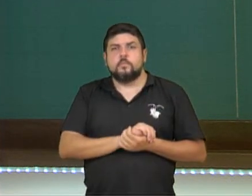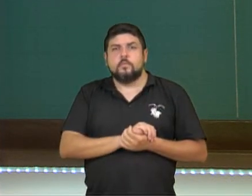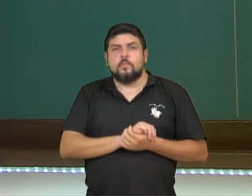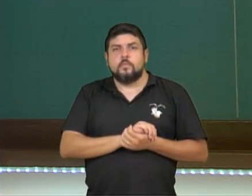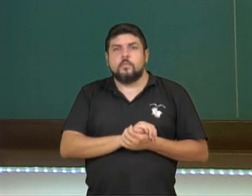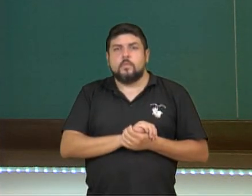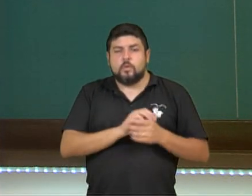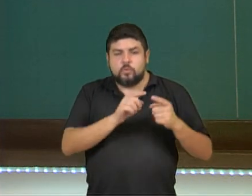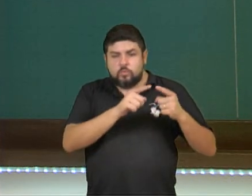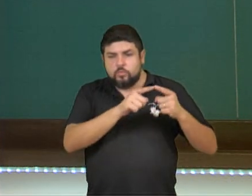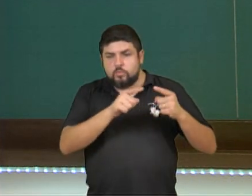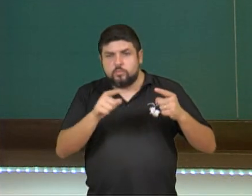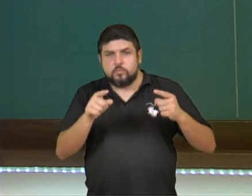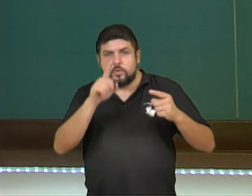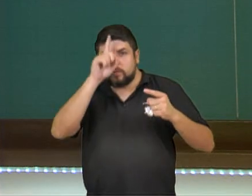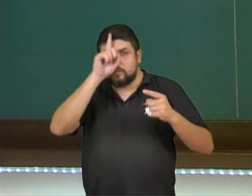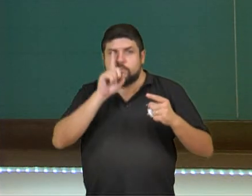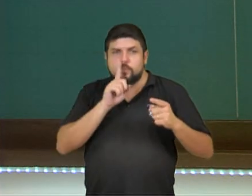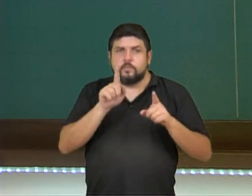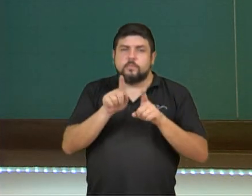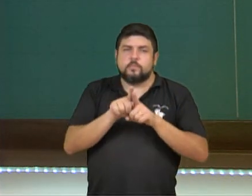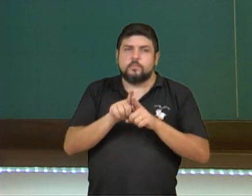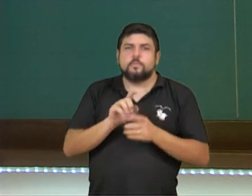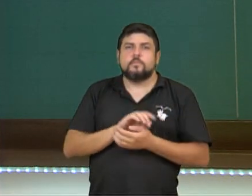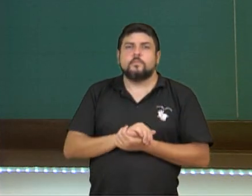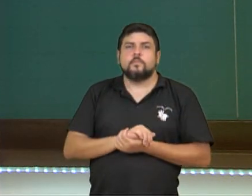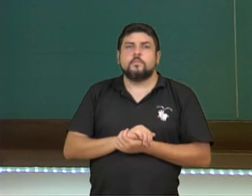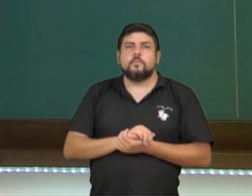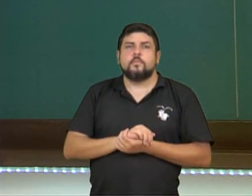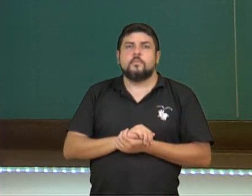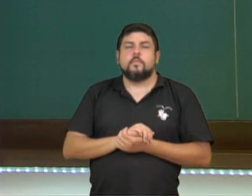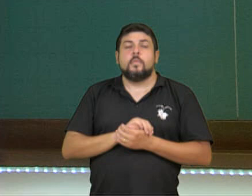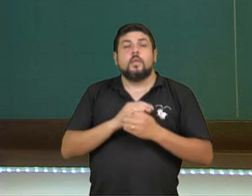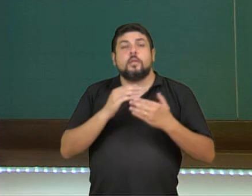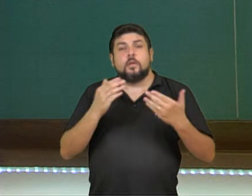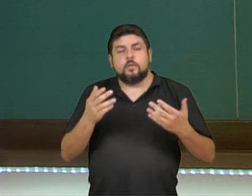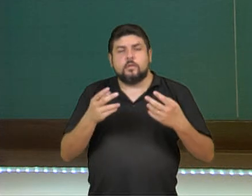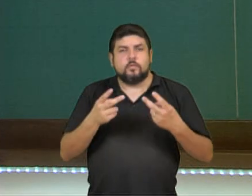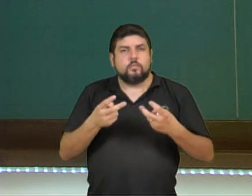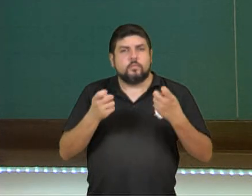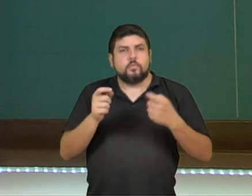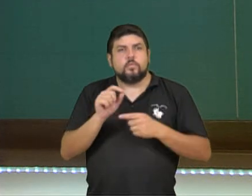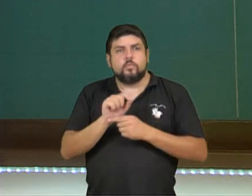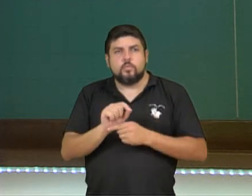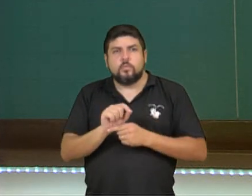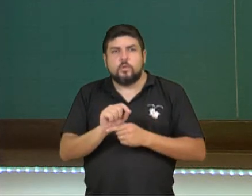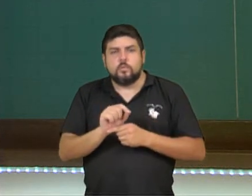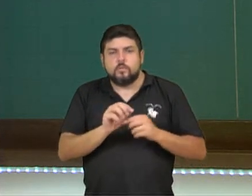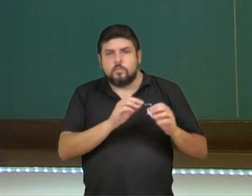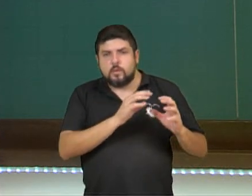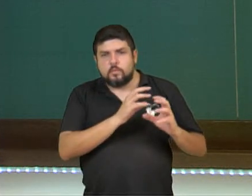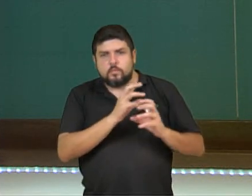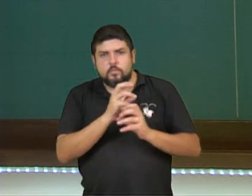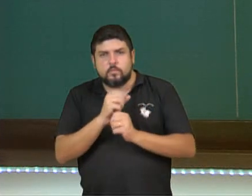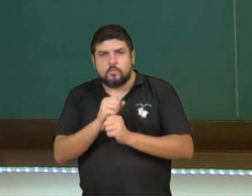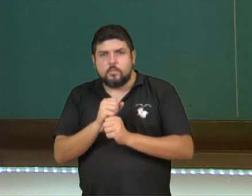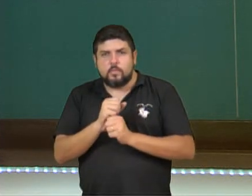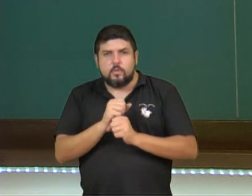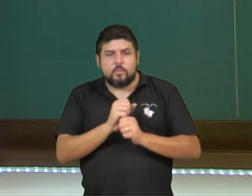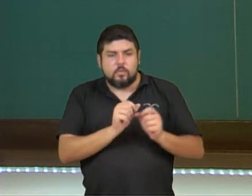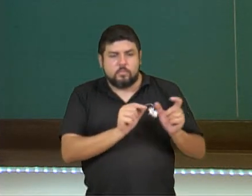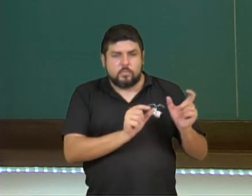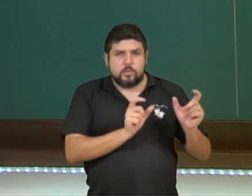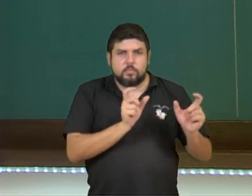é. Então, a área é a menos b ao quadrado. Isso nós chegamos à conclusão do quadrado da diferença de dois termos.